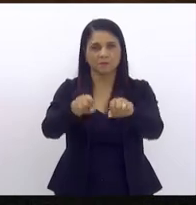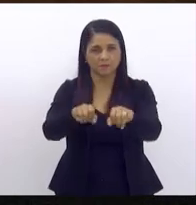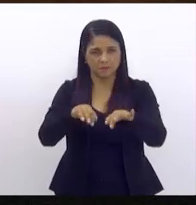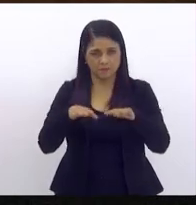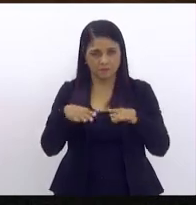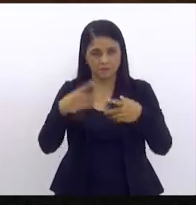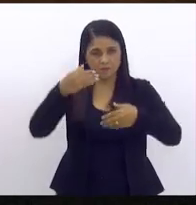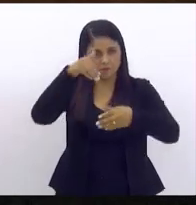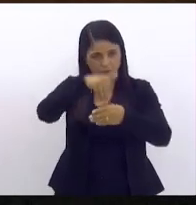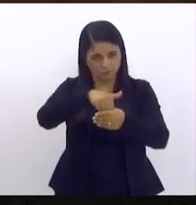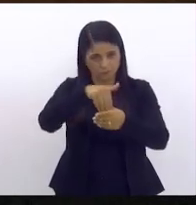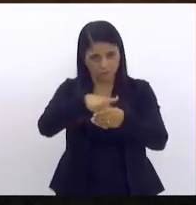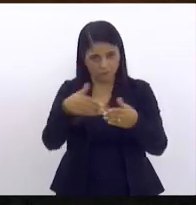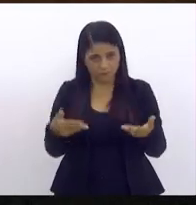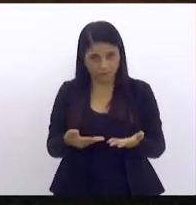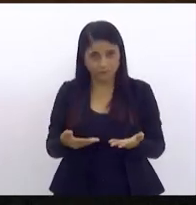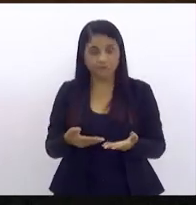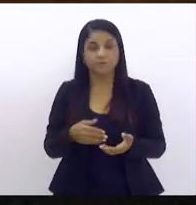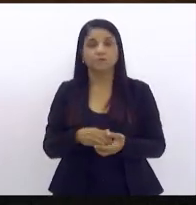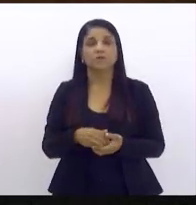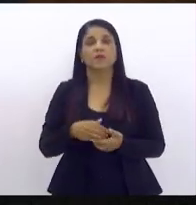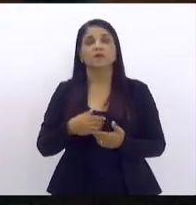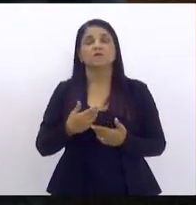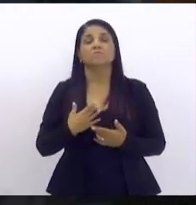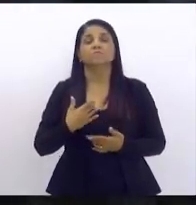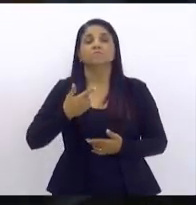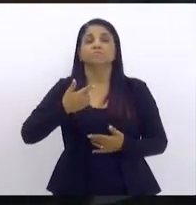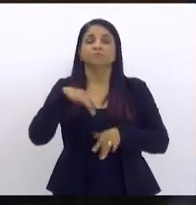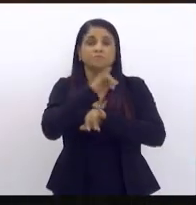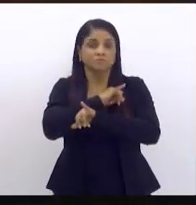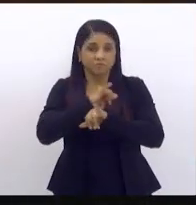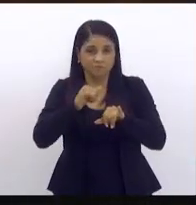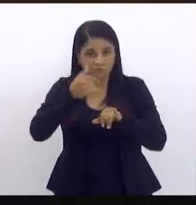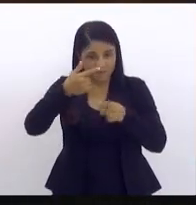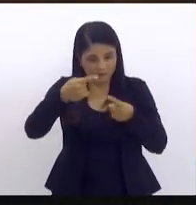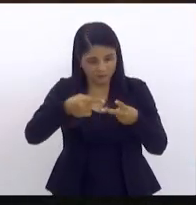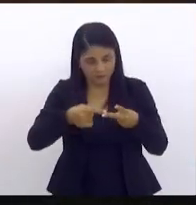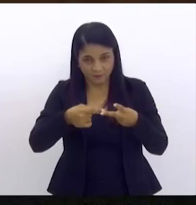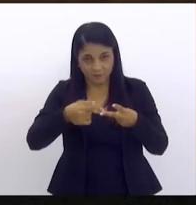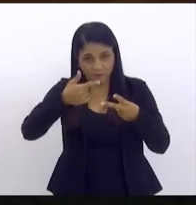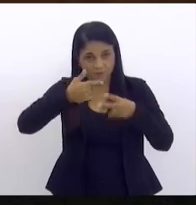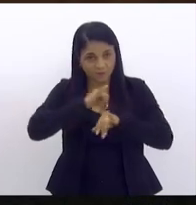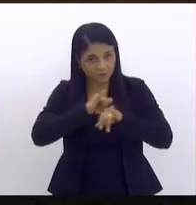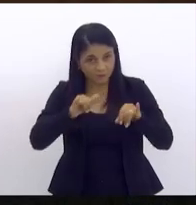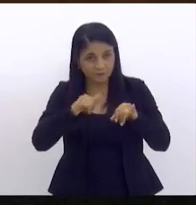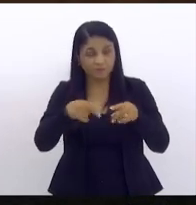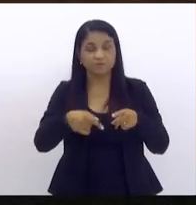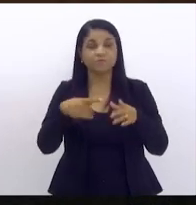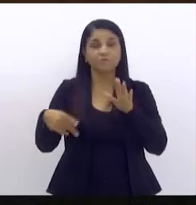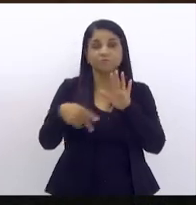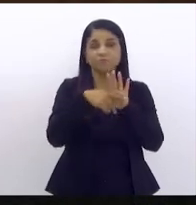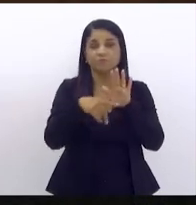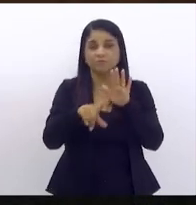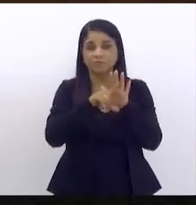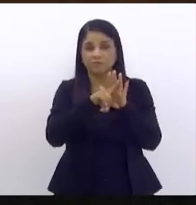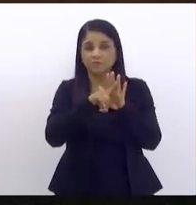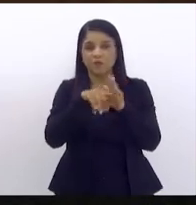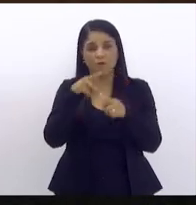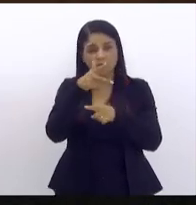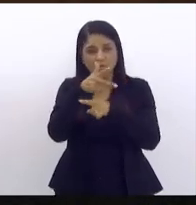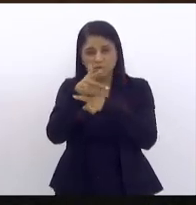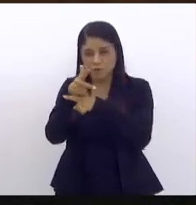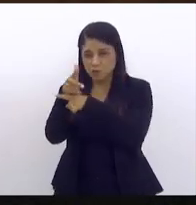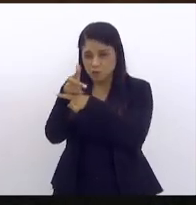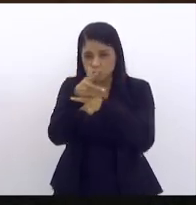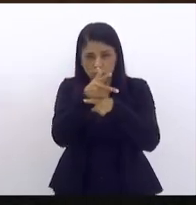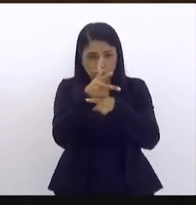Legislativa. Segundo, eu quero dizer a respeito do nosso projeto, que é um projeto de videomonitoramento